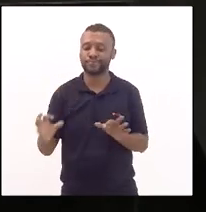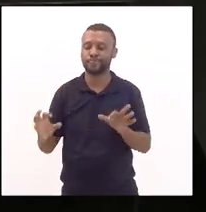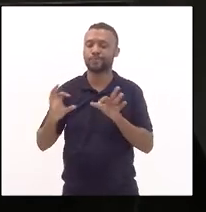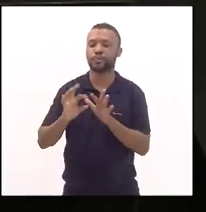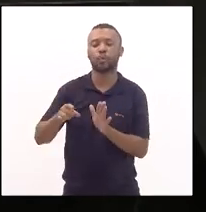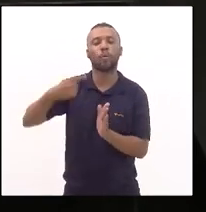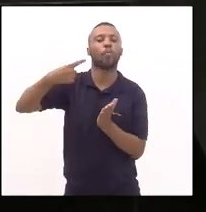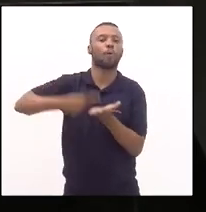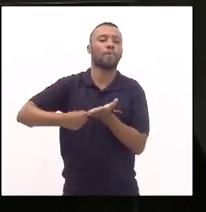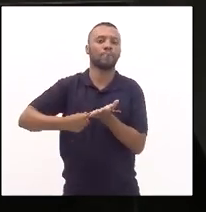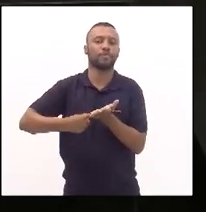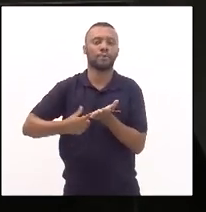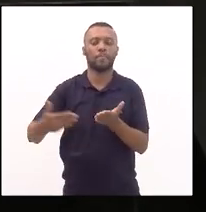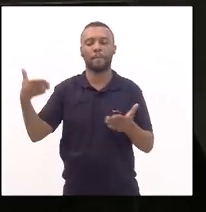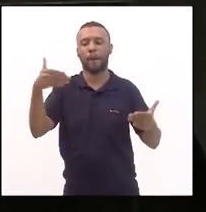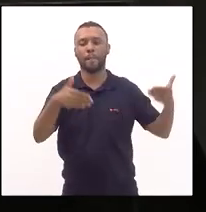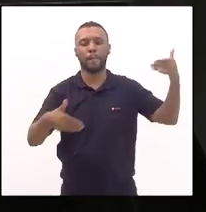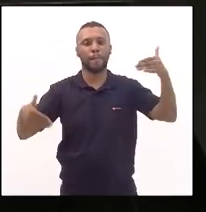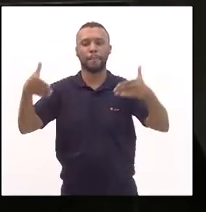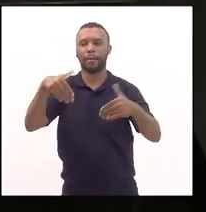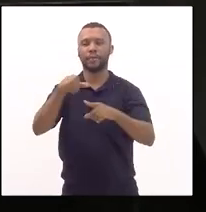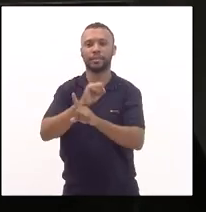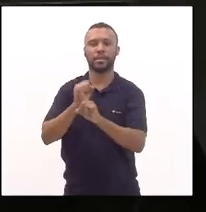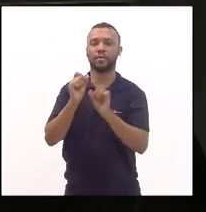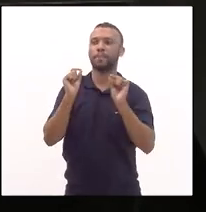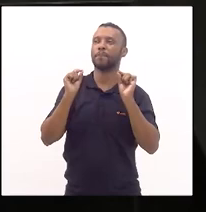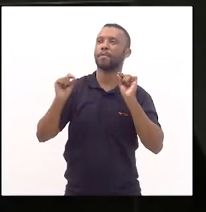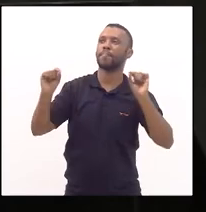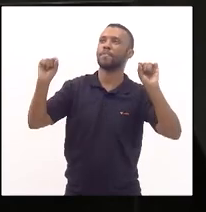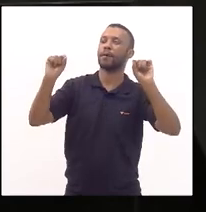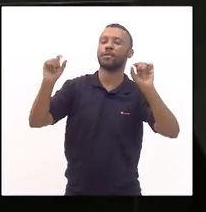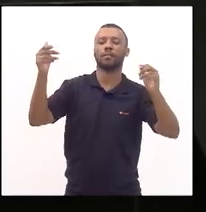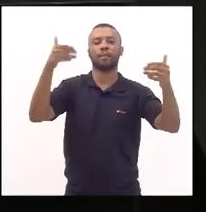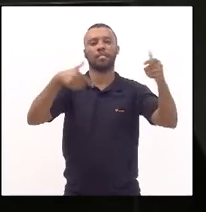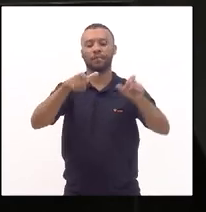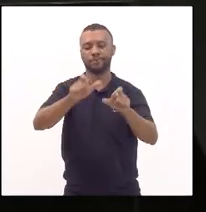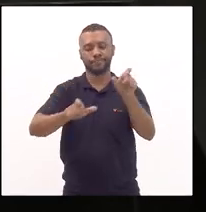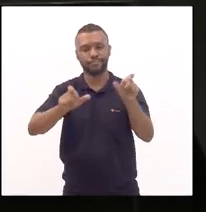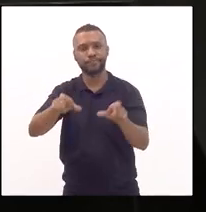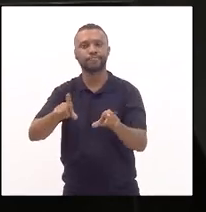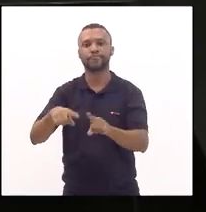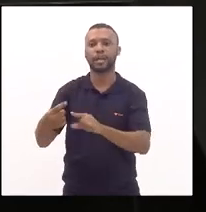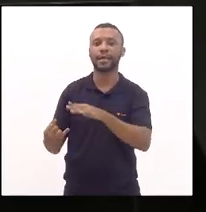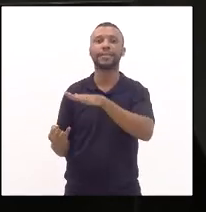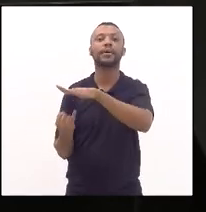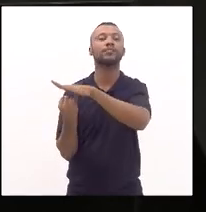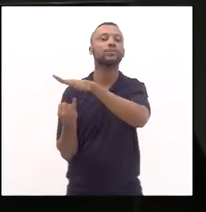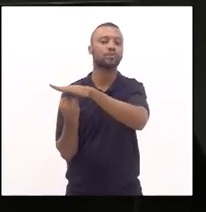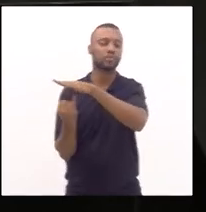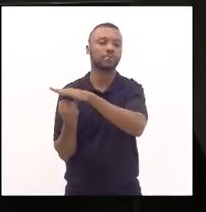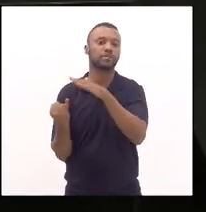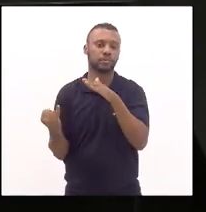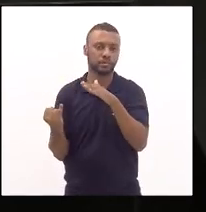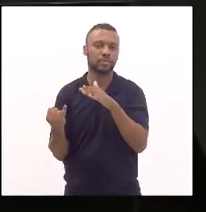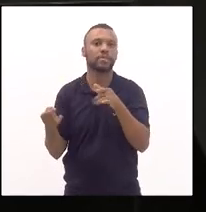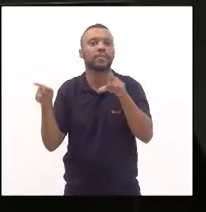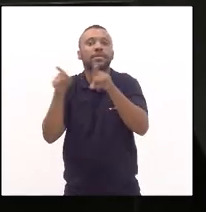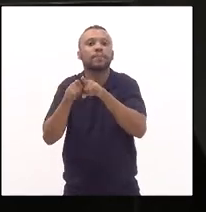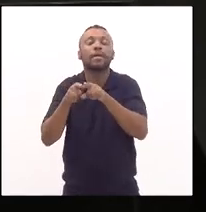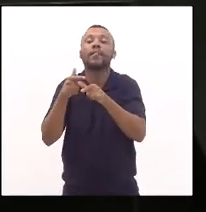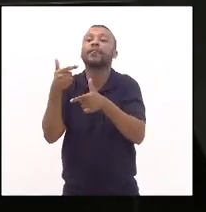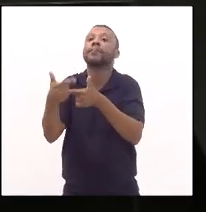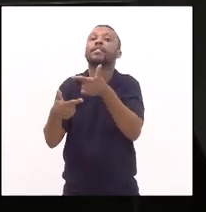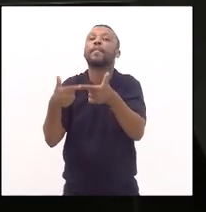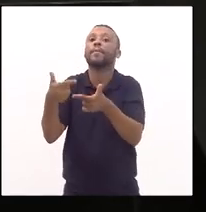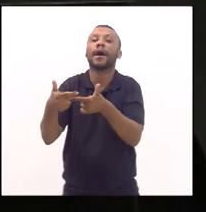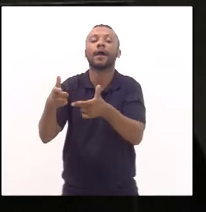envolvimento também de toda a sociedade, do cidadão, das entidades, para que eles também trabalhem, se